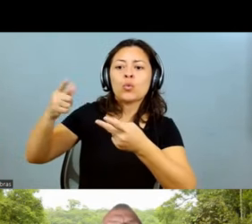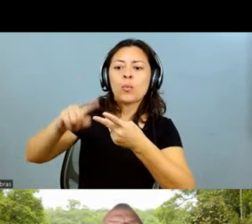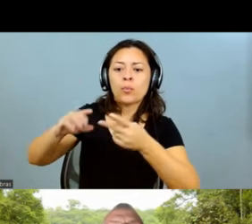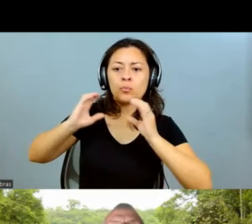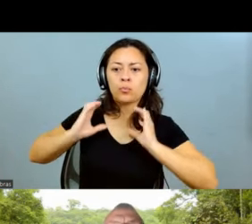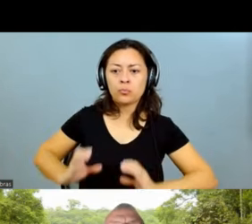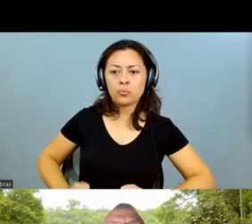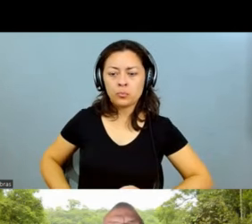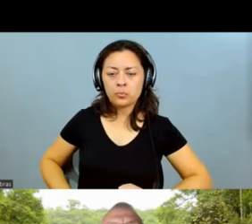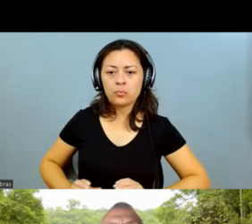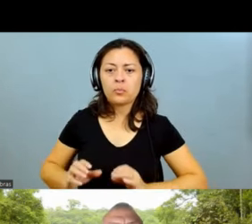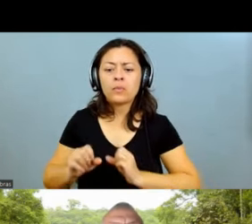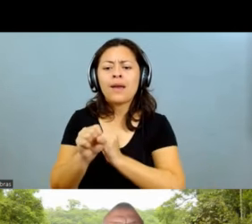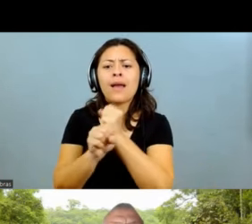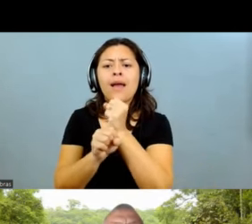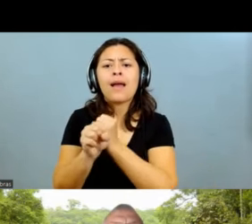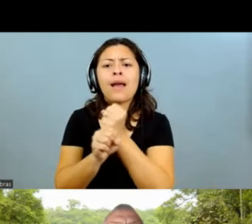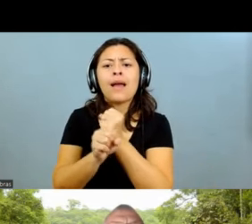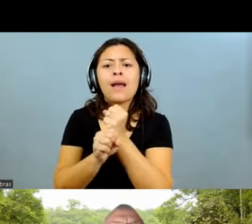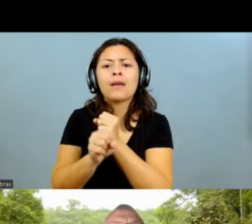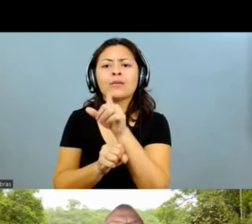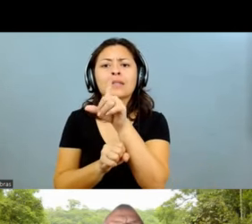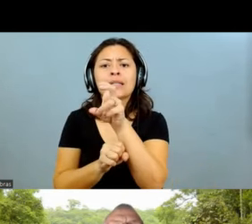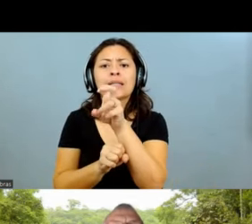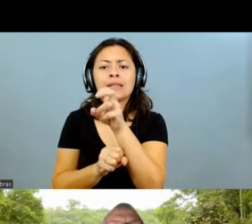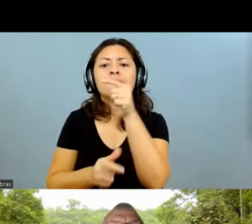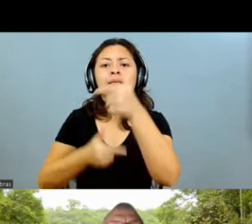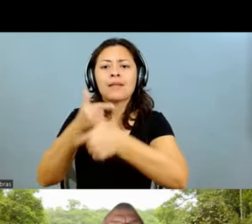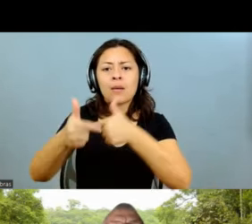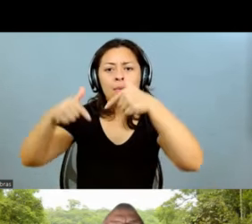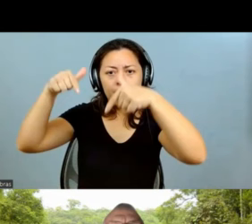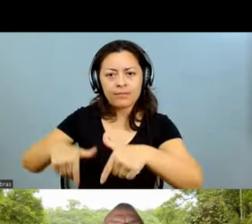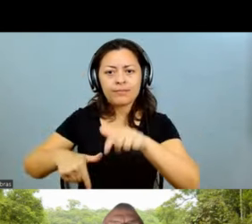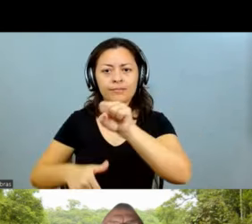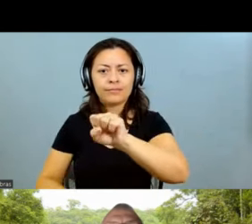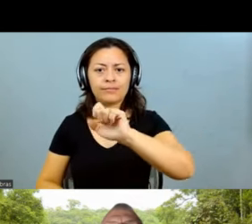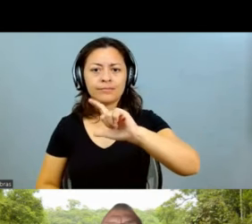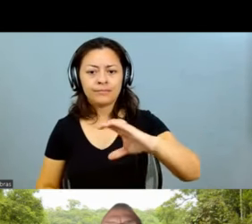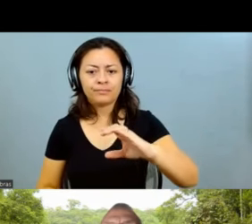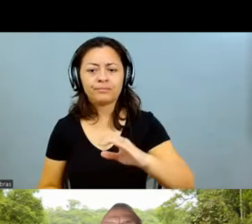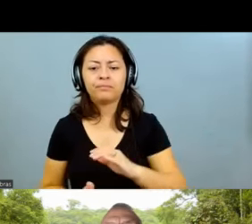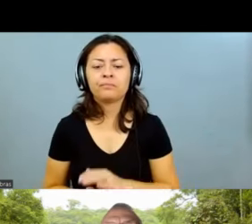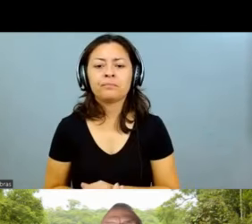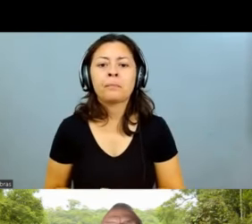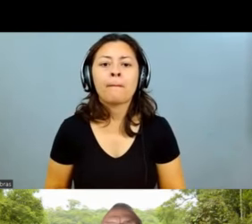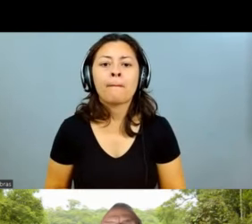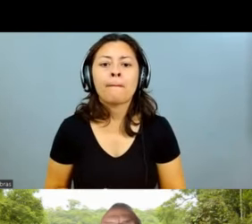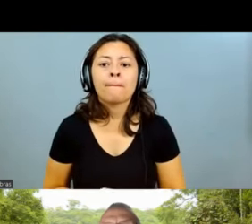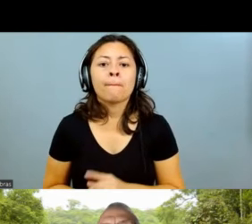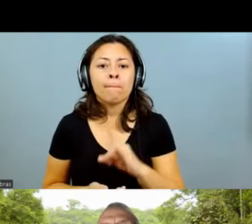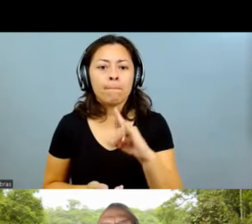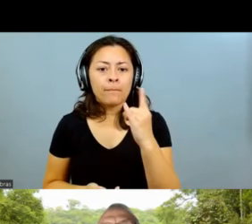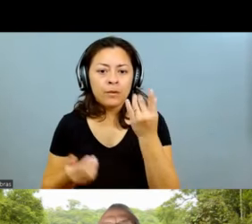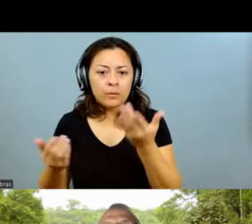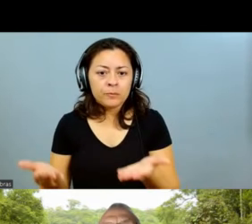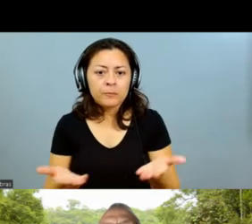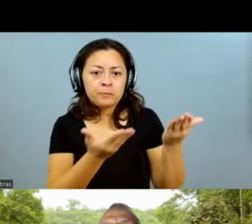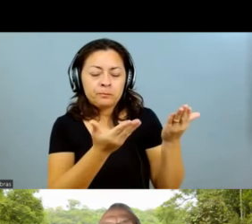anos de trabalho para a slc agrícola para finalizarmos vamos avançar para para o slide